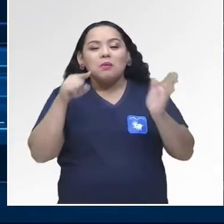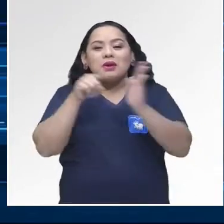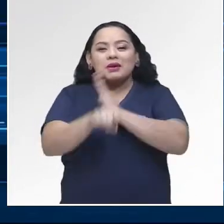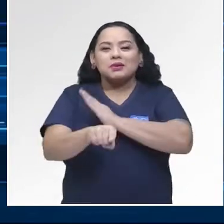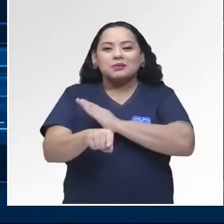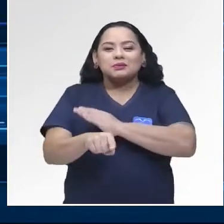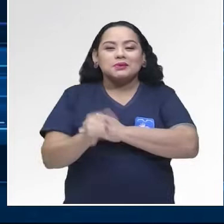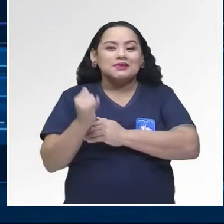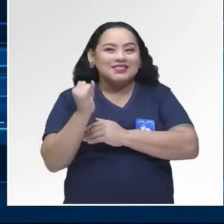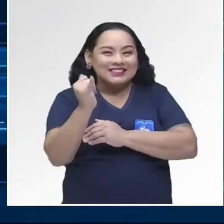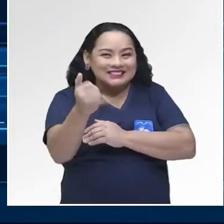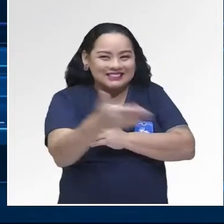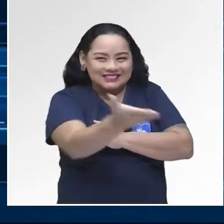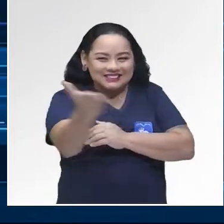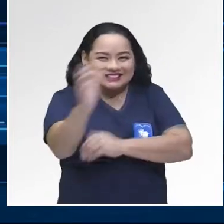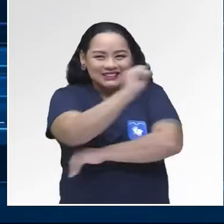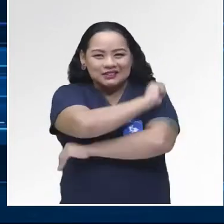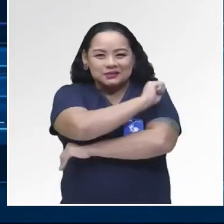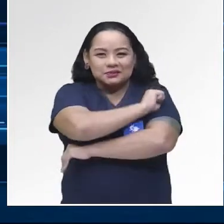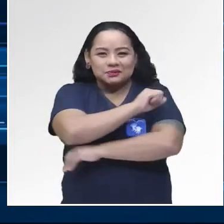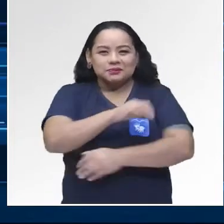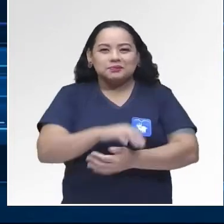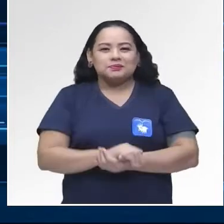para os nossos alunos?